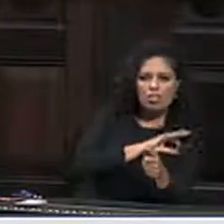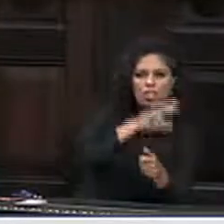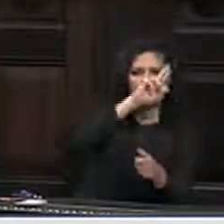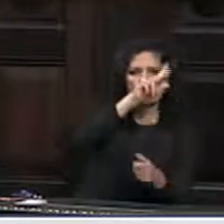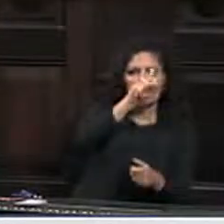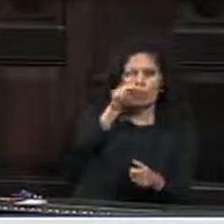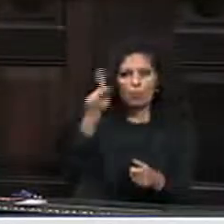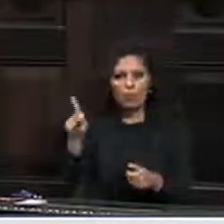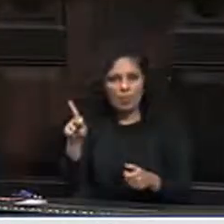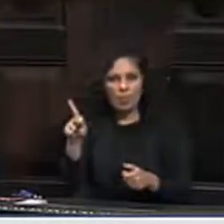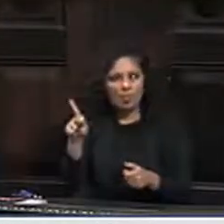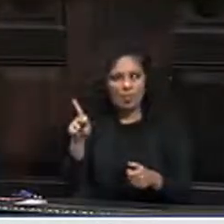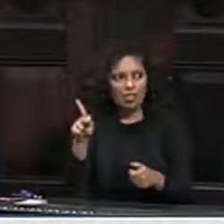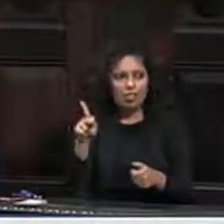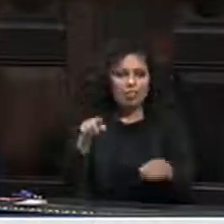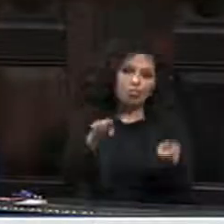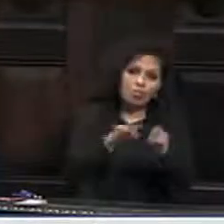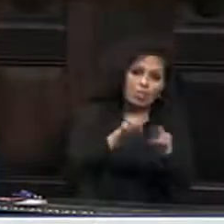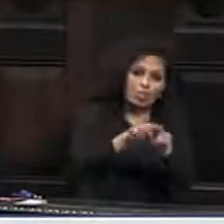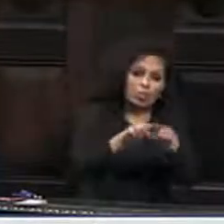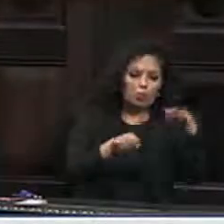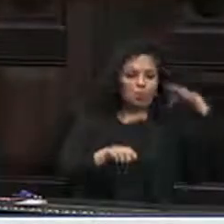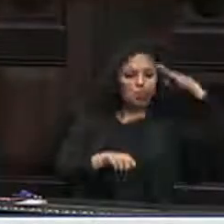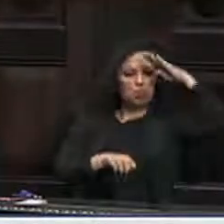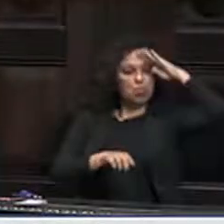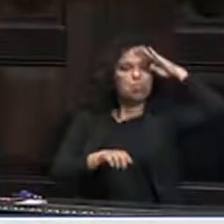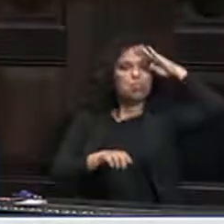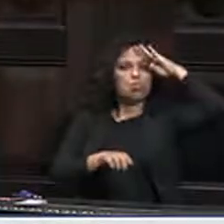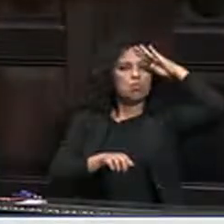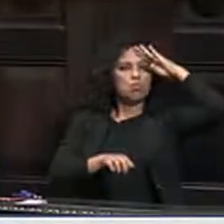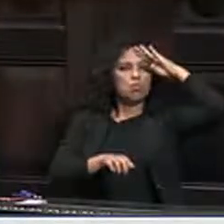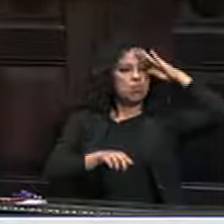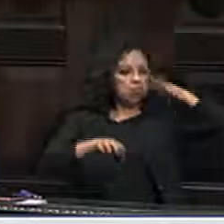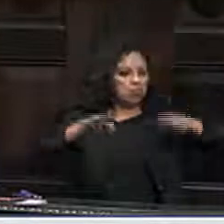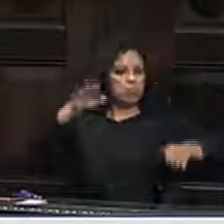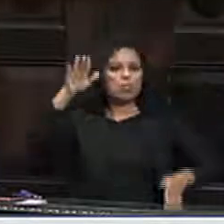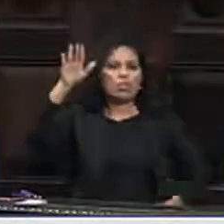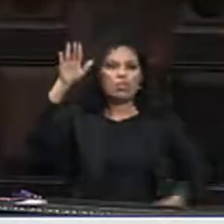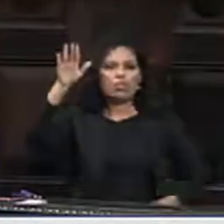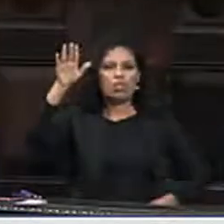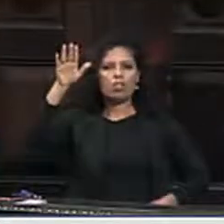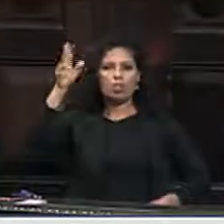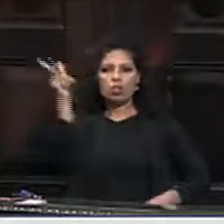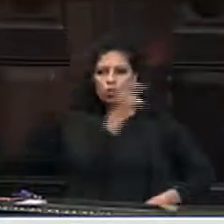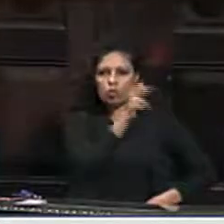UPP e o comandante do narco local.